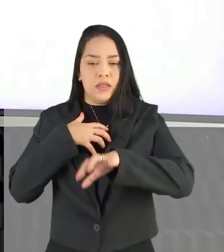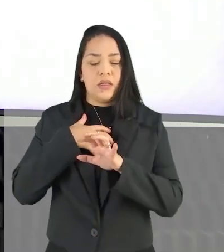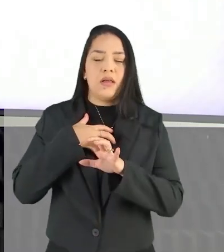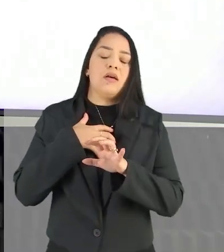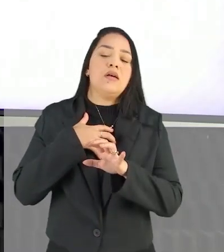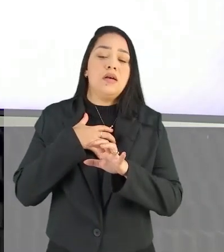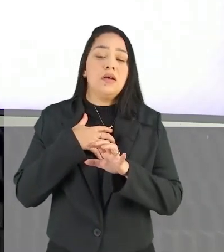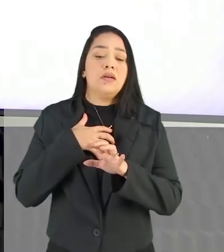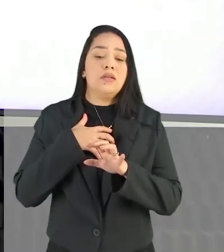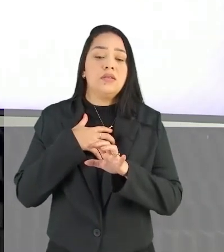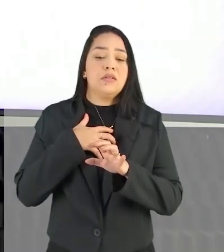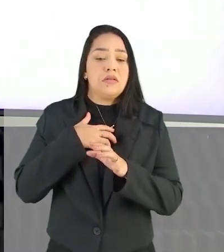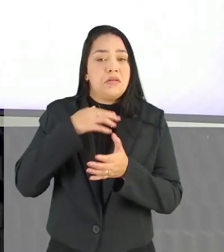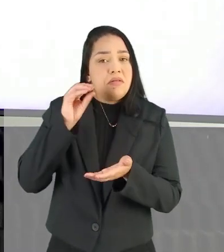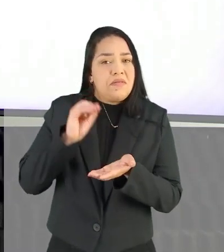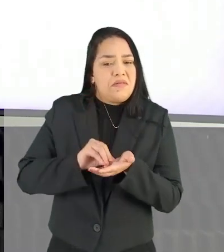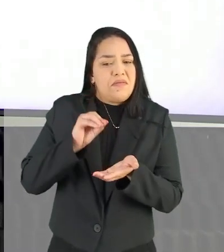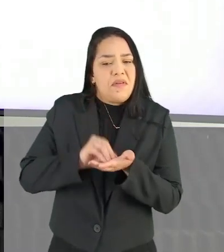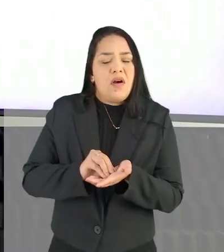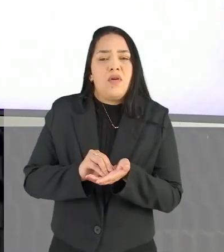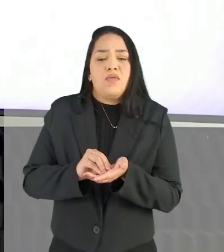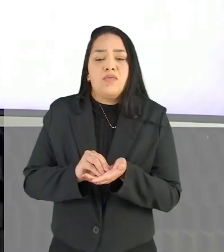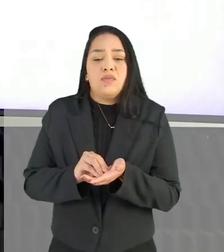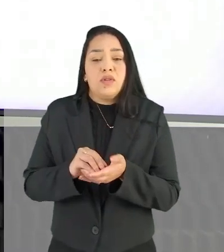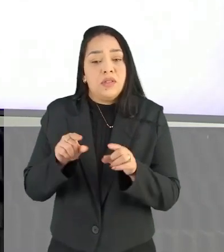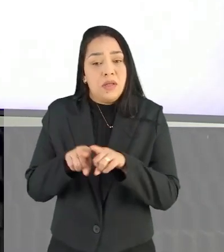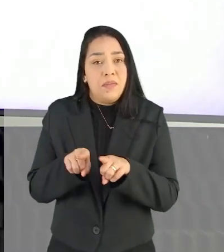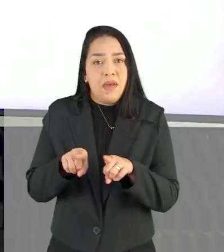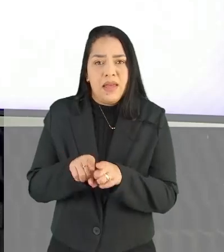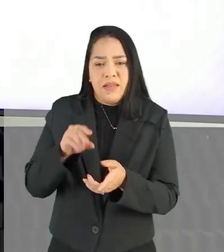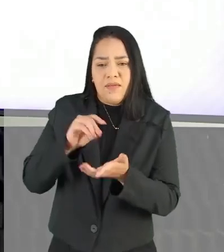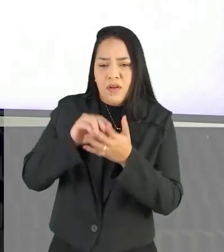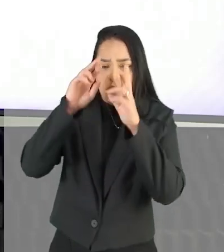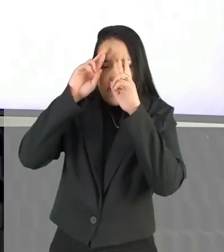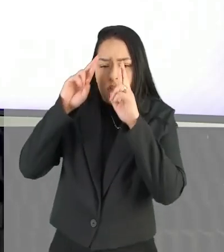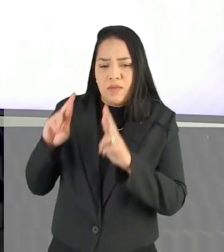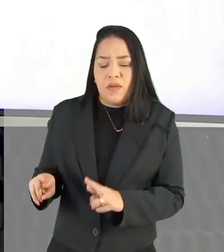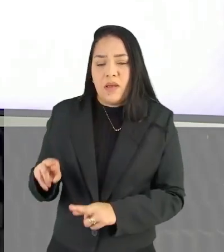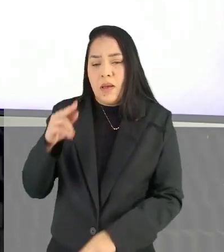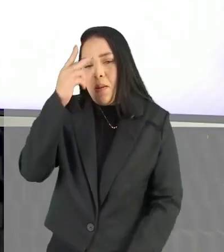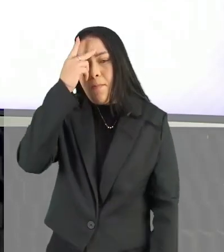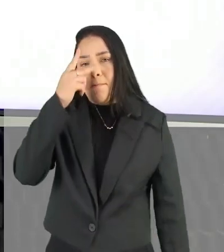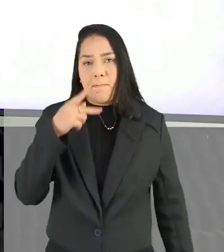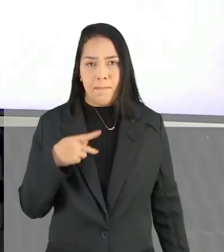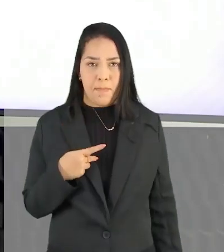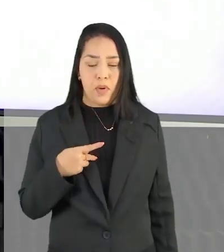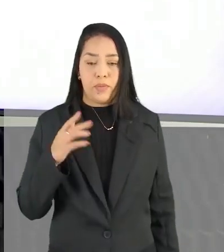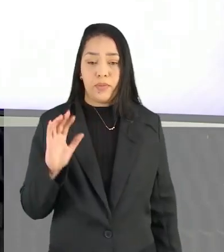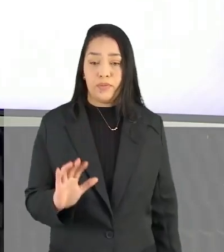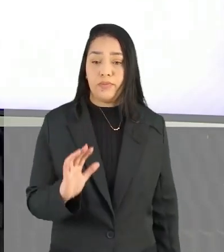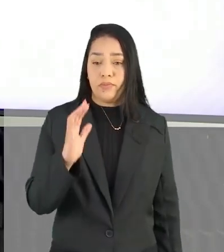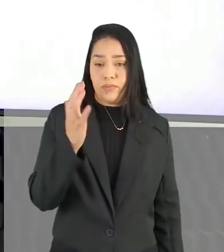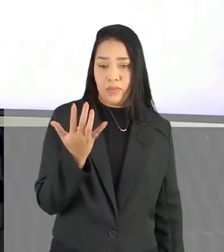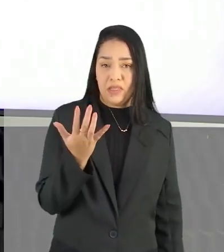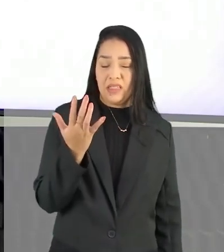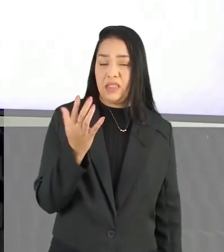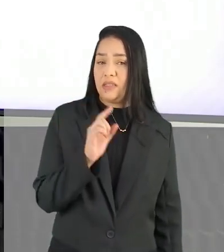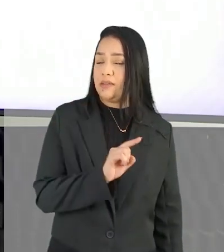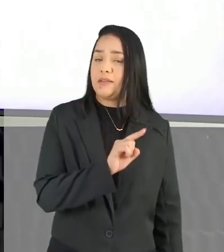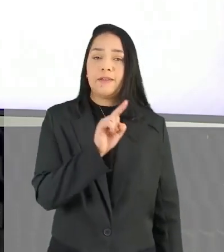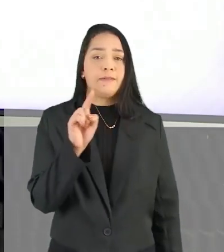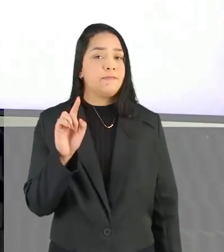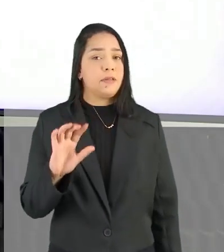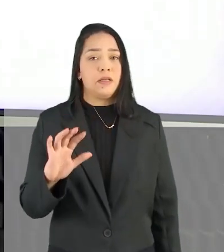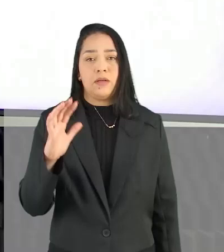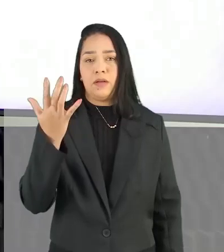solidariedade, a inexistência de compaixão e o desrespeito por si próprio são circunstâncias